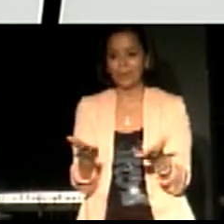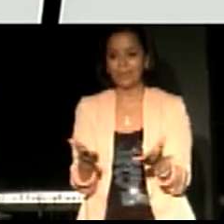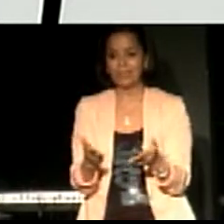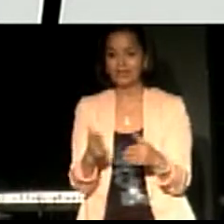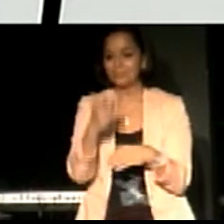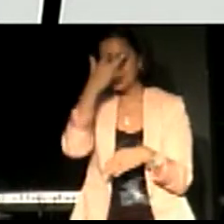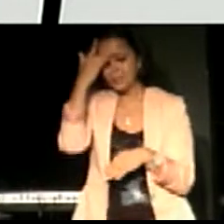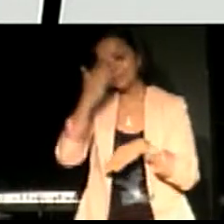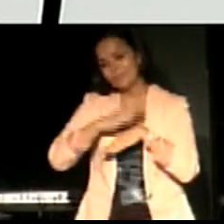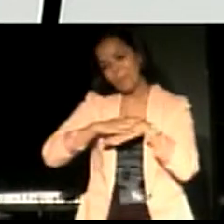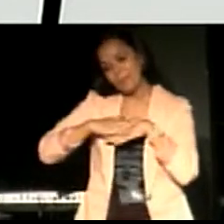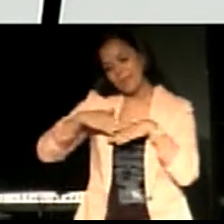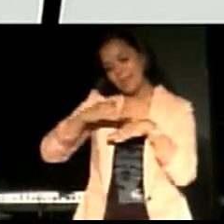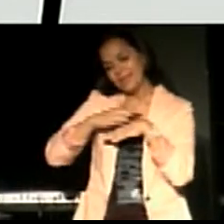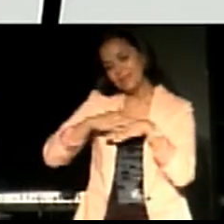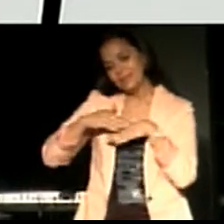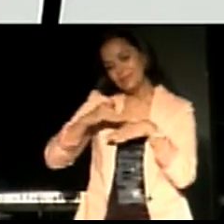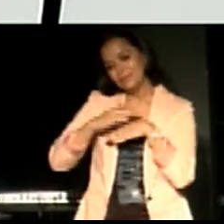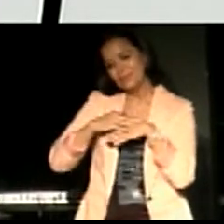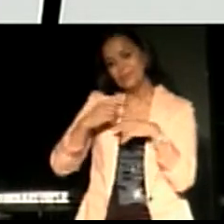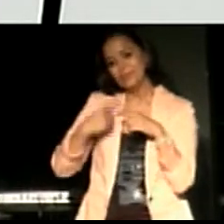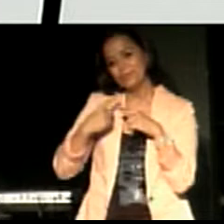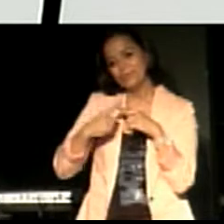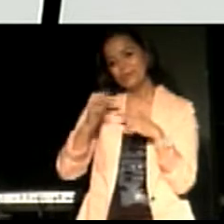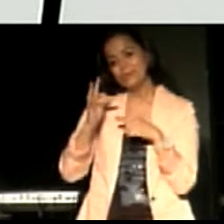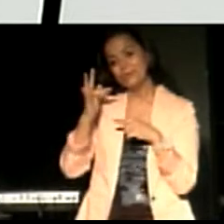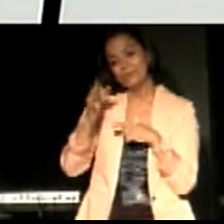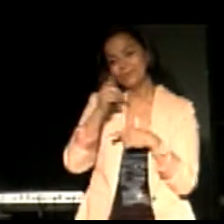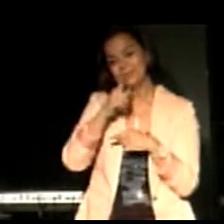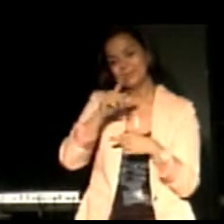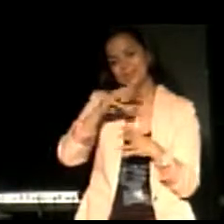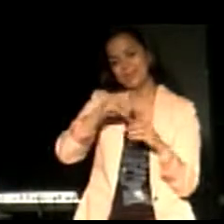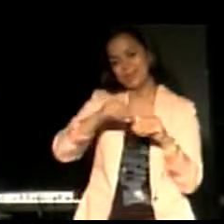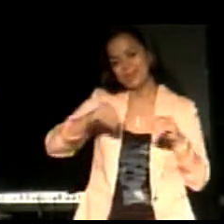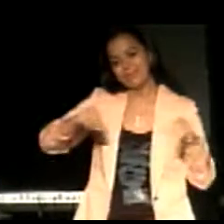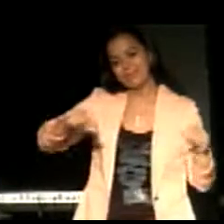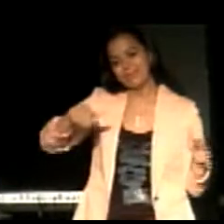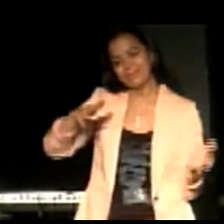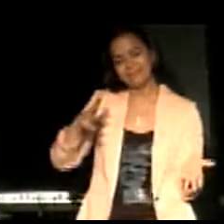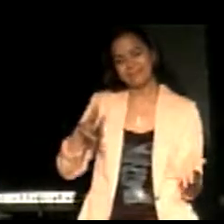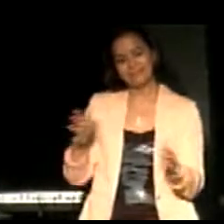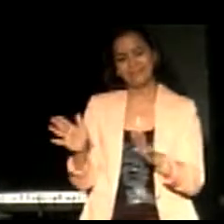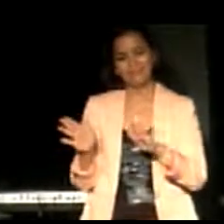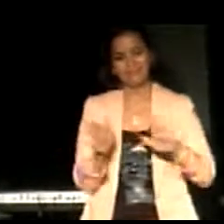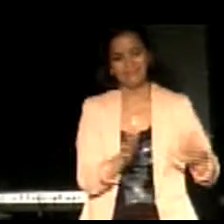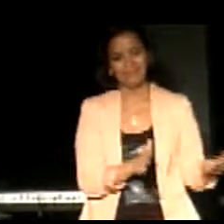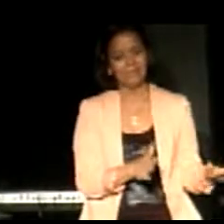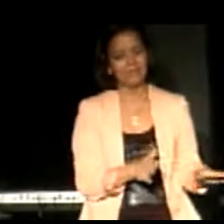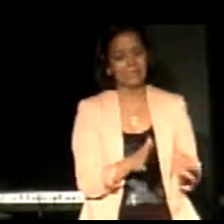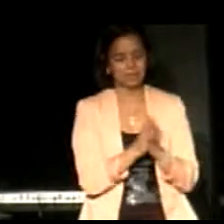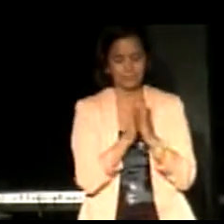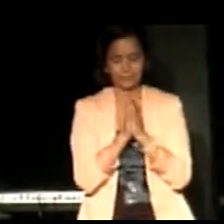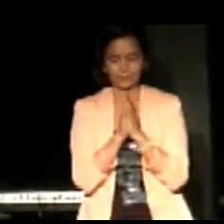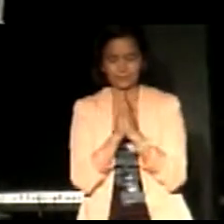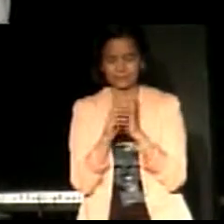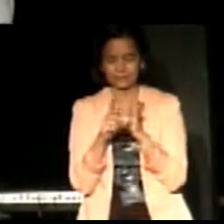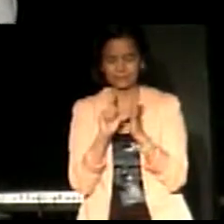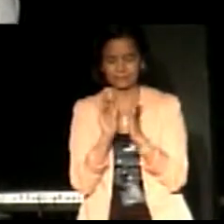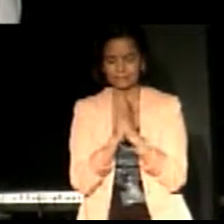mansos, porque herdarão a terra. Vamos orar um instante antes de